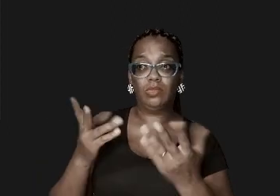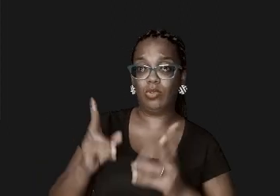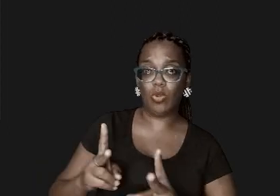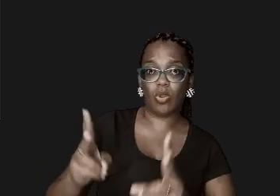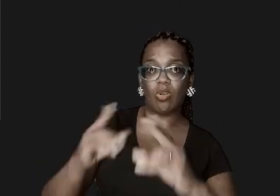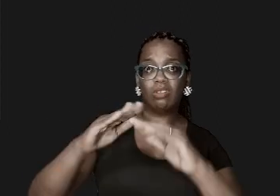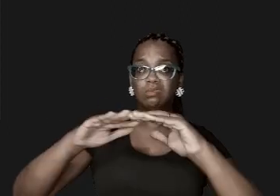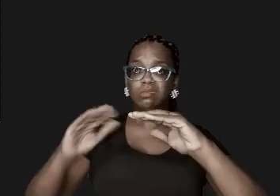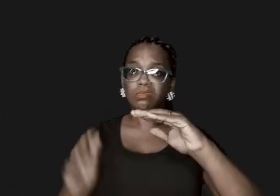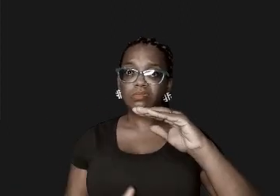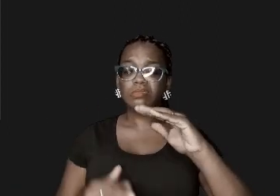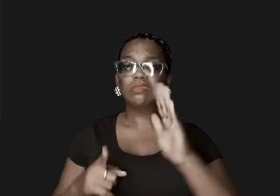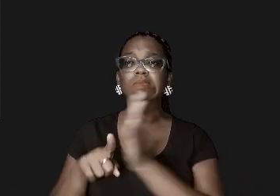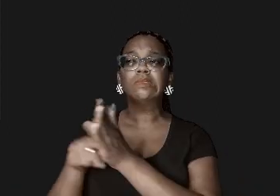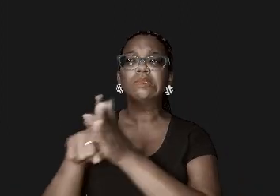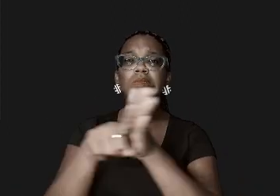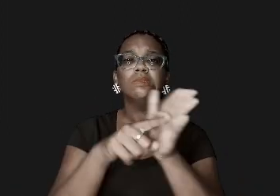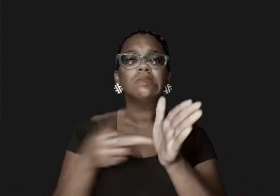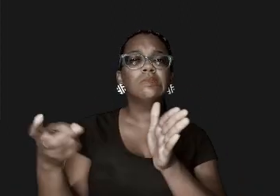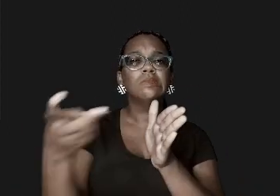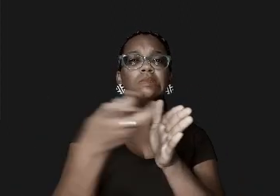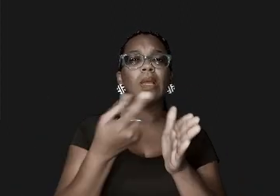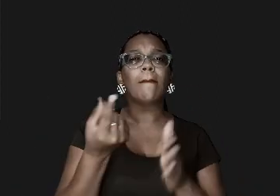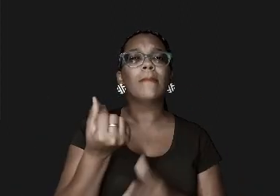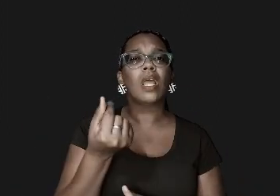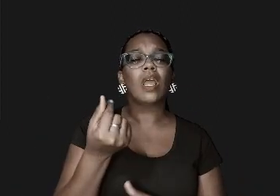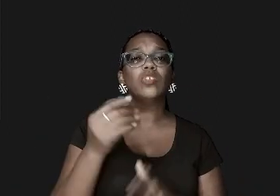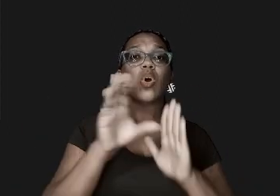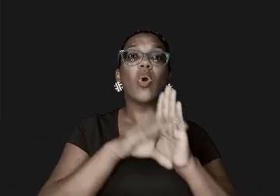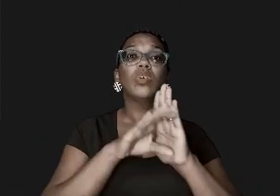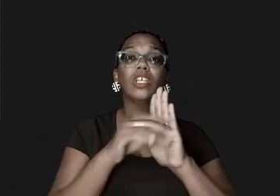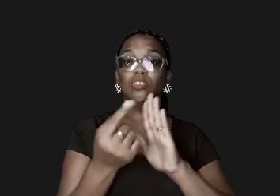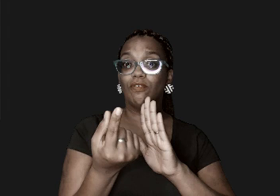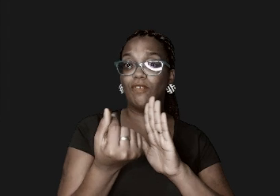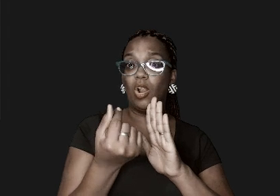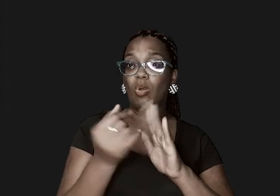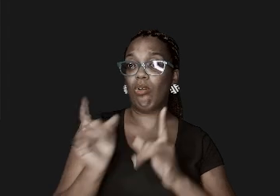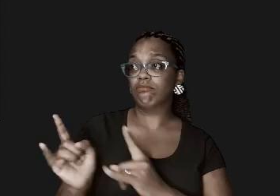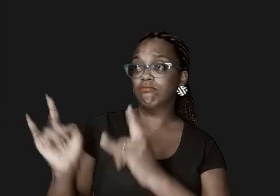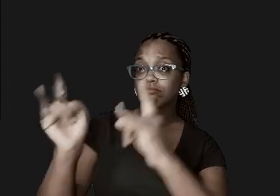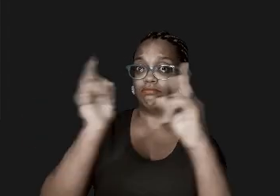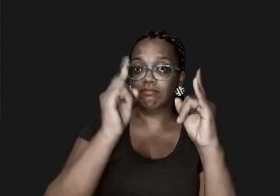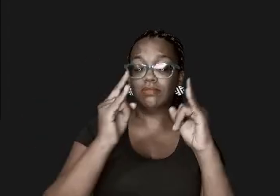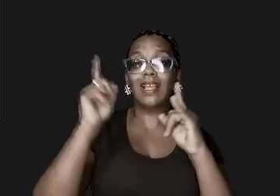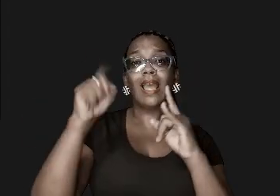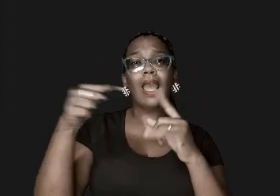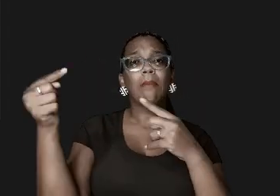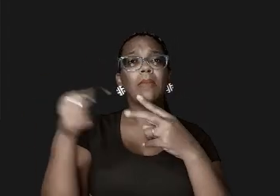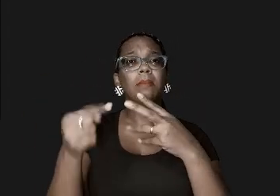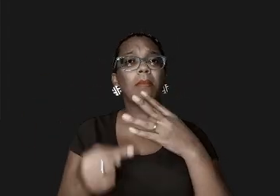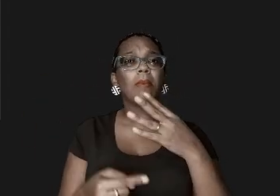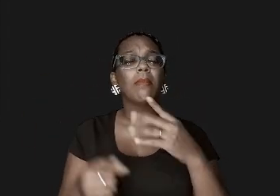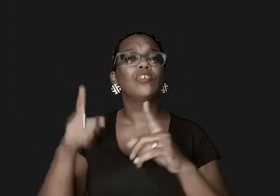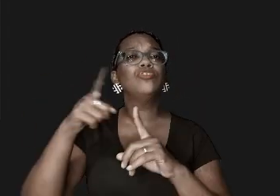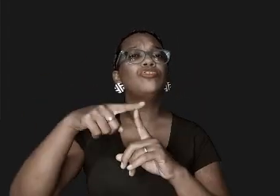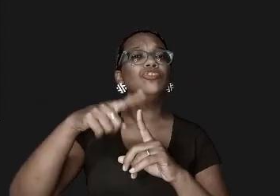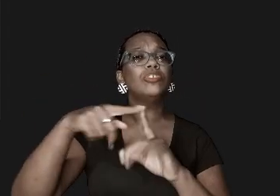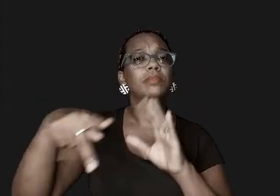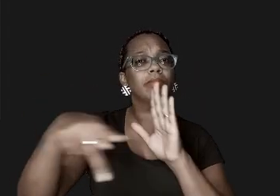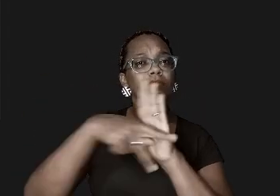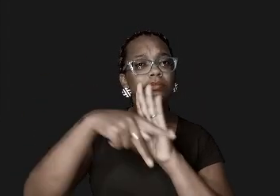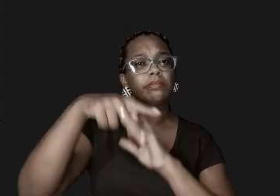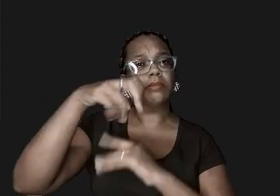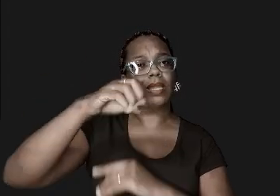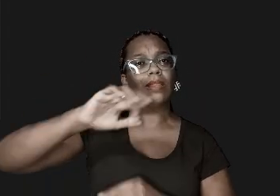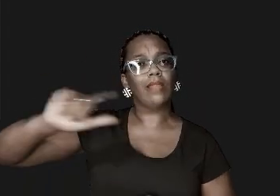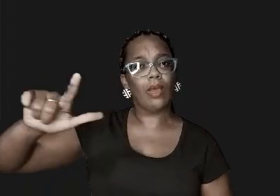manobras fraudulentas o condão de elevar o Monteiro ou baixar a cotação de preço o próprio